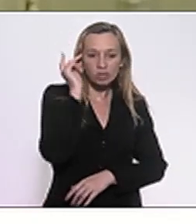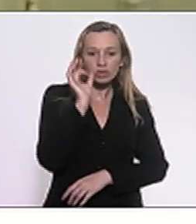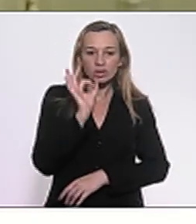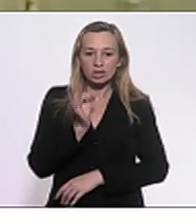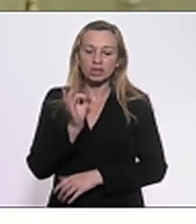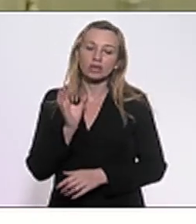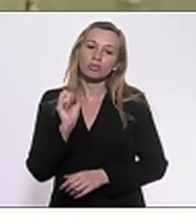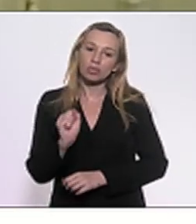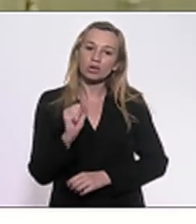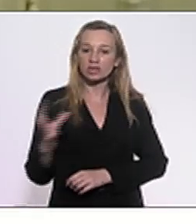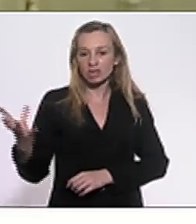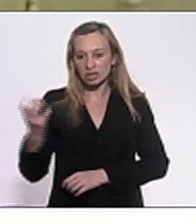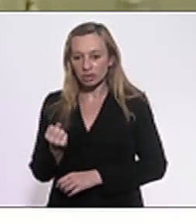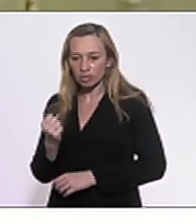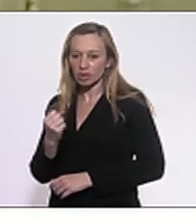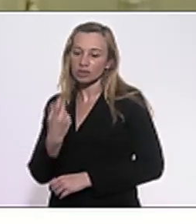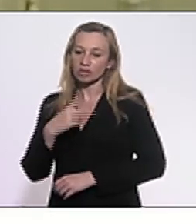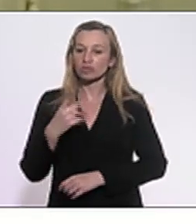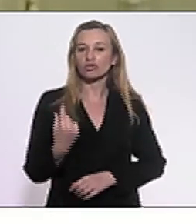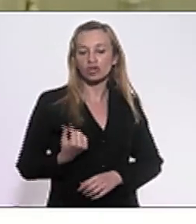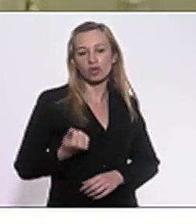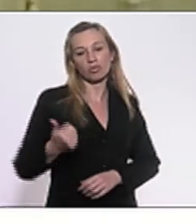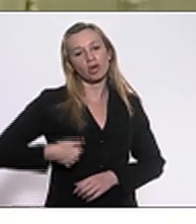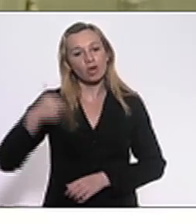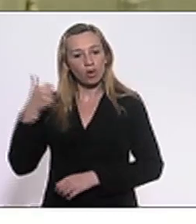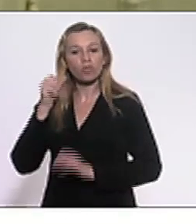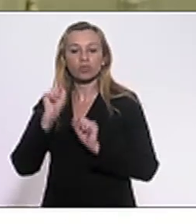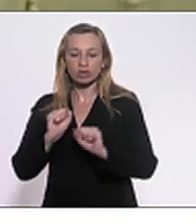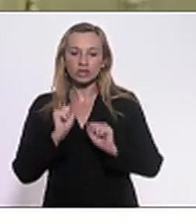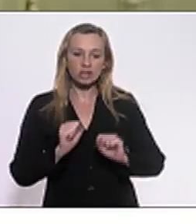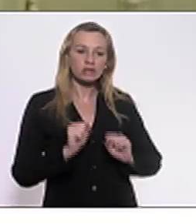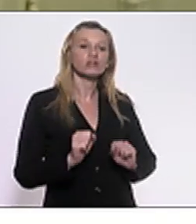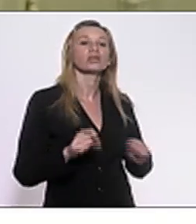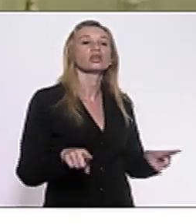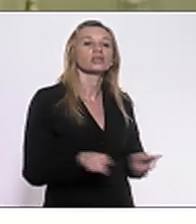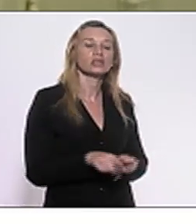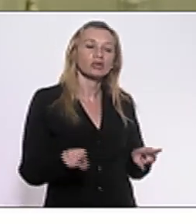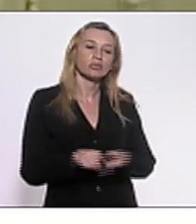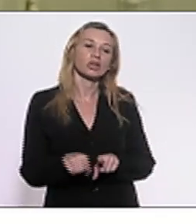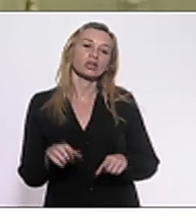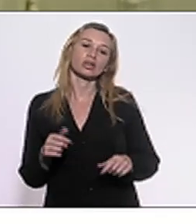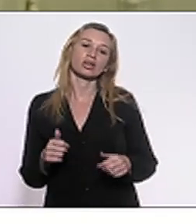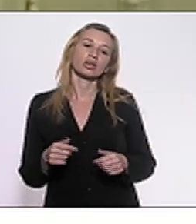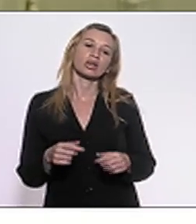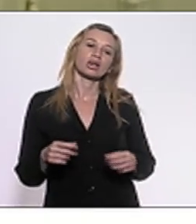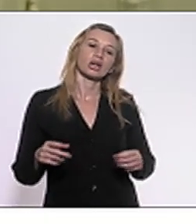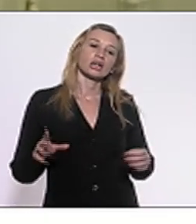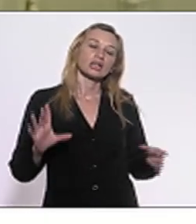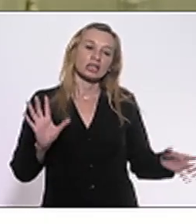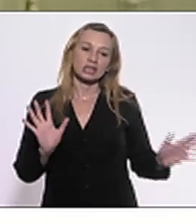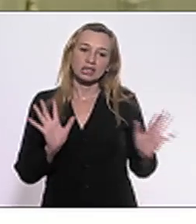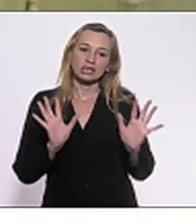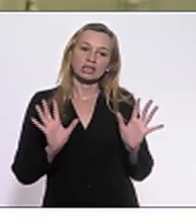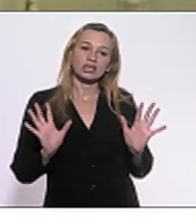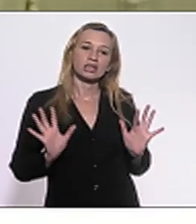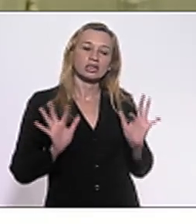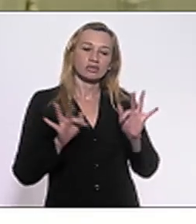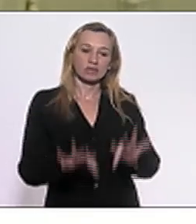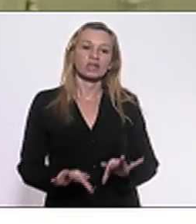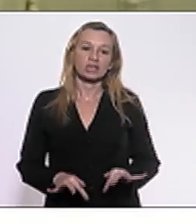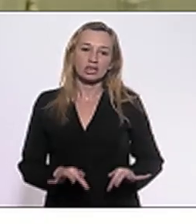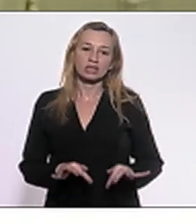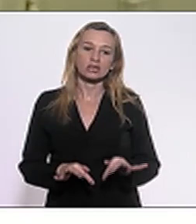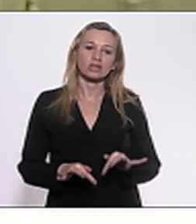possa recolher os seus tributos da melhor maneira possível. Aí vem ações na linha de simplificação da possibilidade de recolhimento,